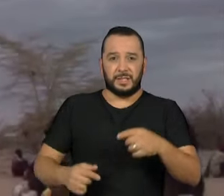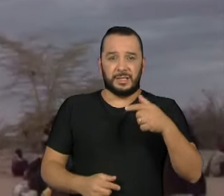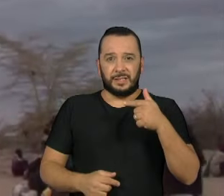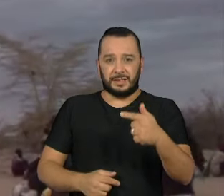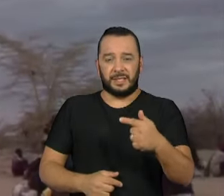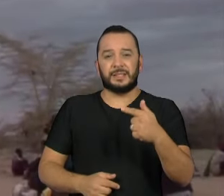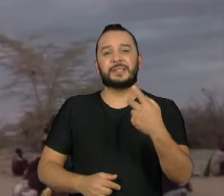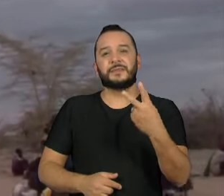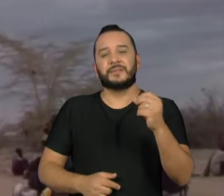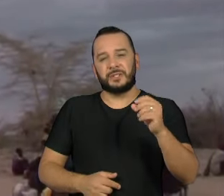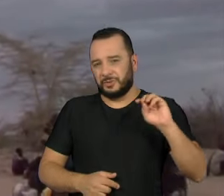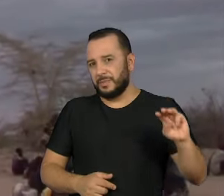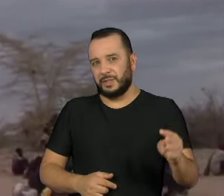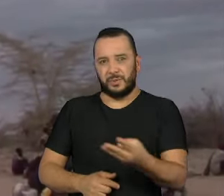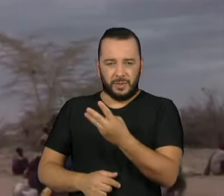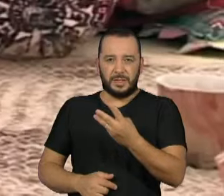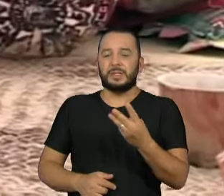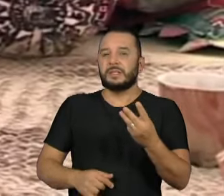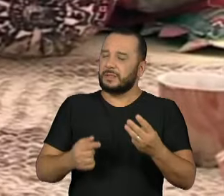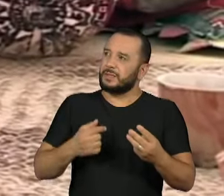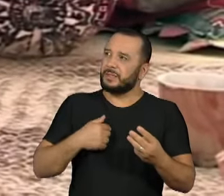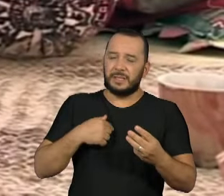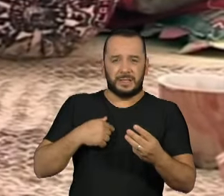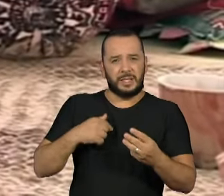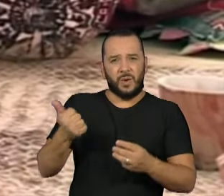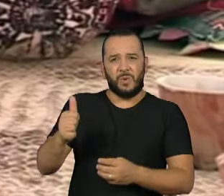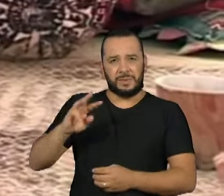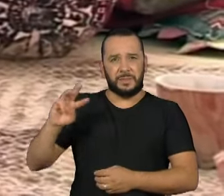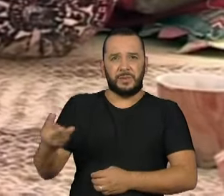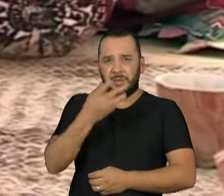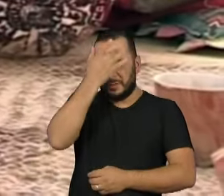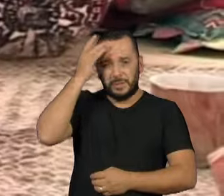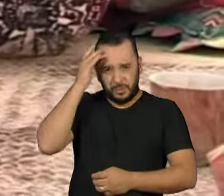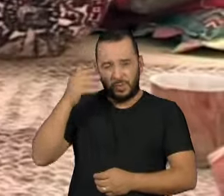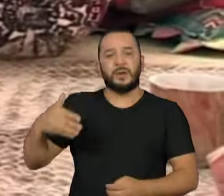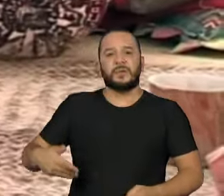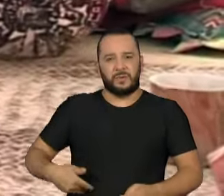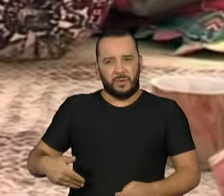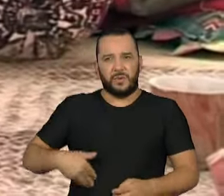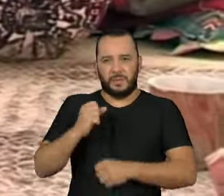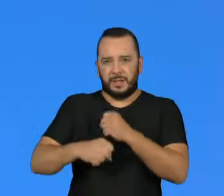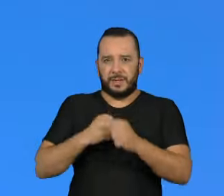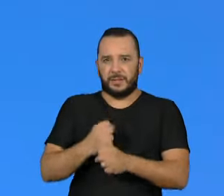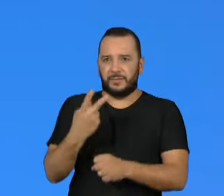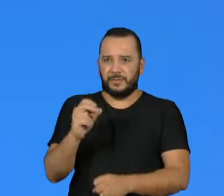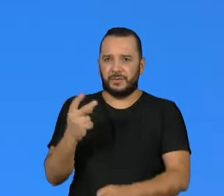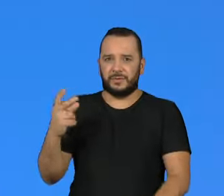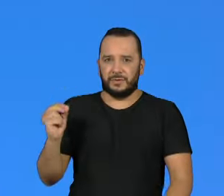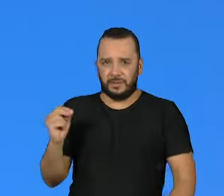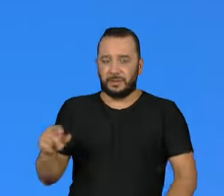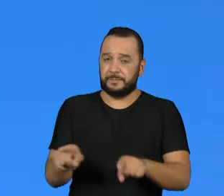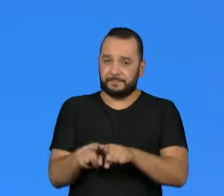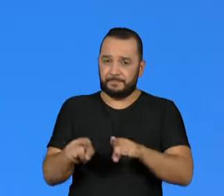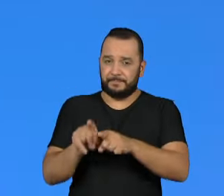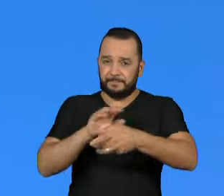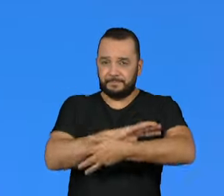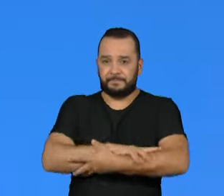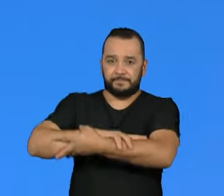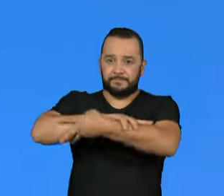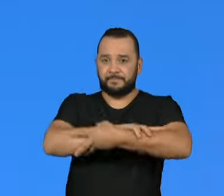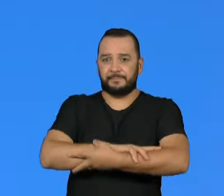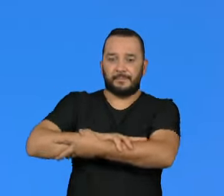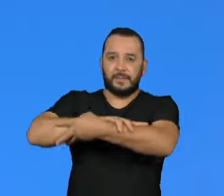e 811 milhões de pessoas passaram fome em 2020. A União Europeia